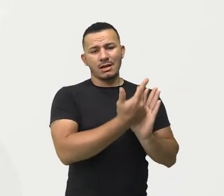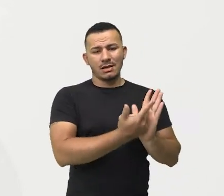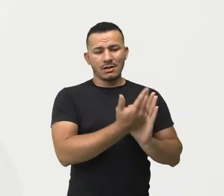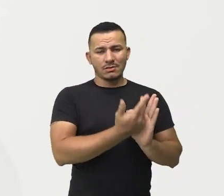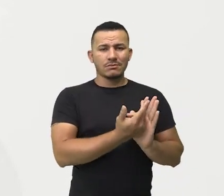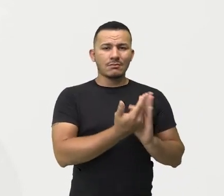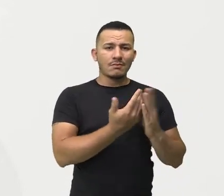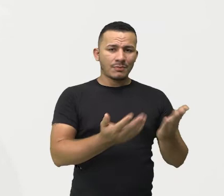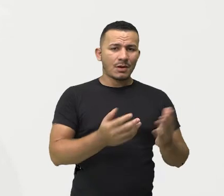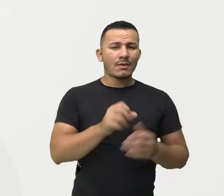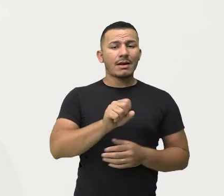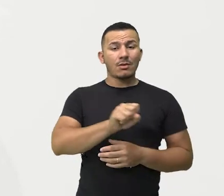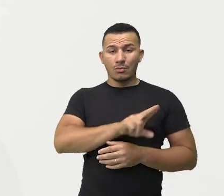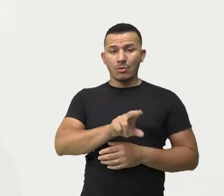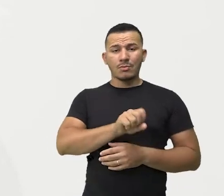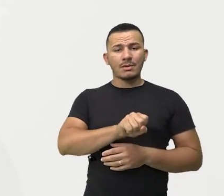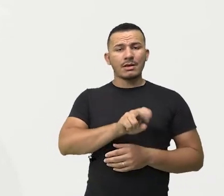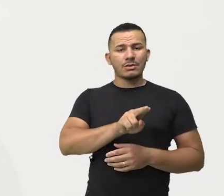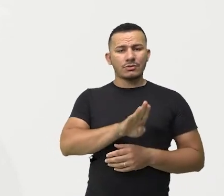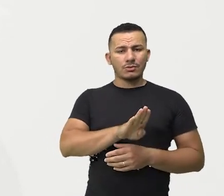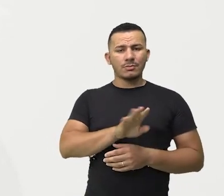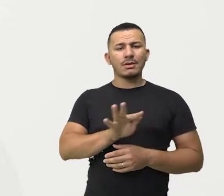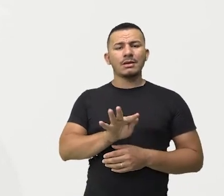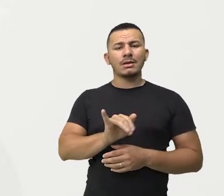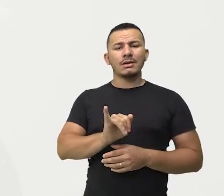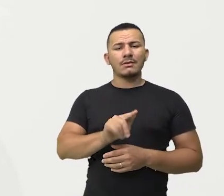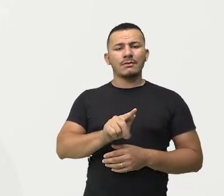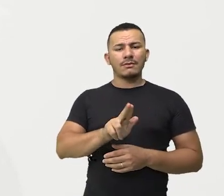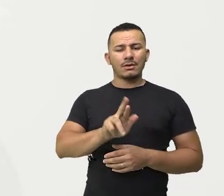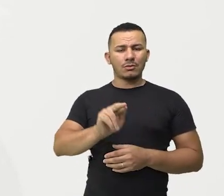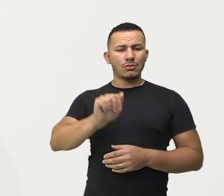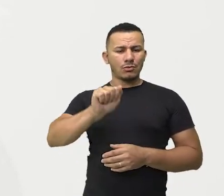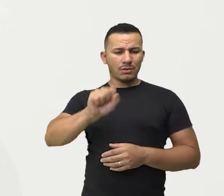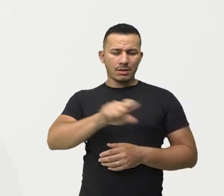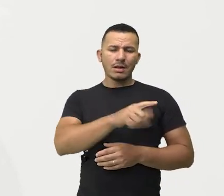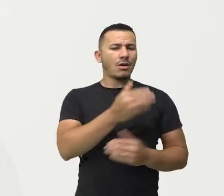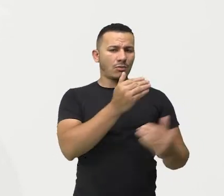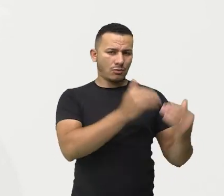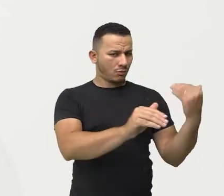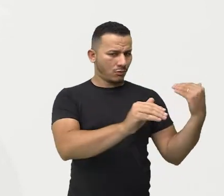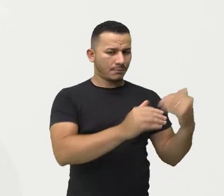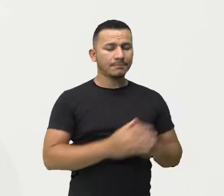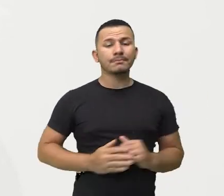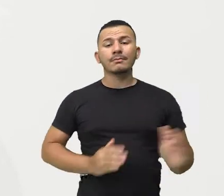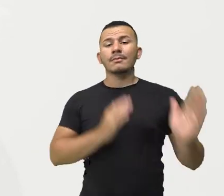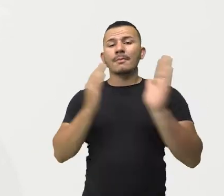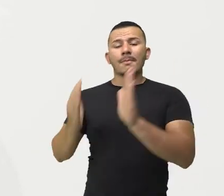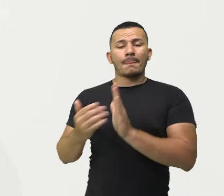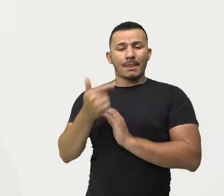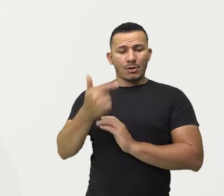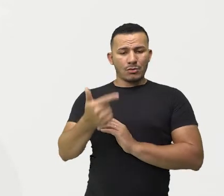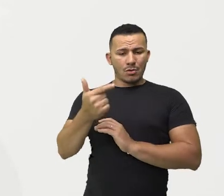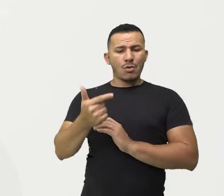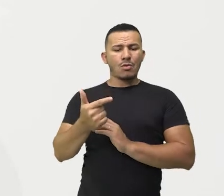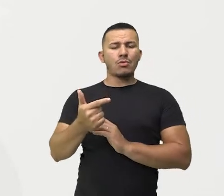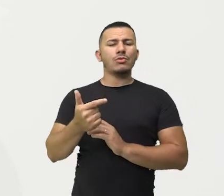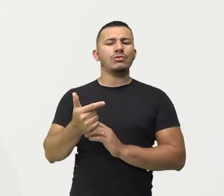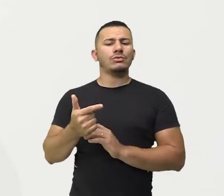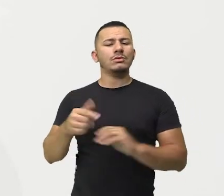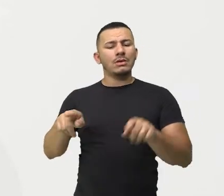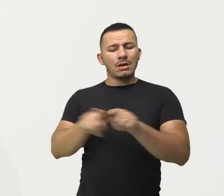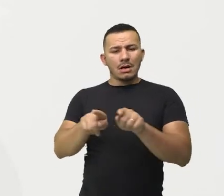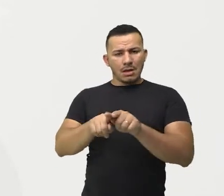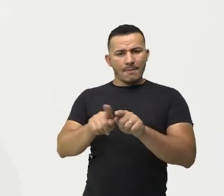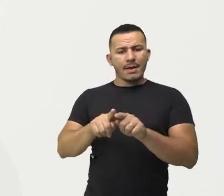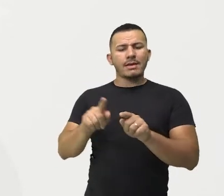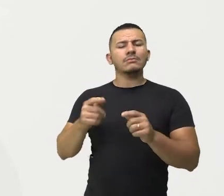consegui ter subfiguras. Então, aqui, olha, não, beleza? Vamos para 2. Na 2, eu pego